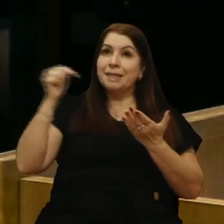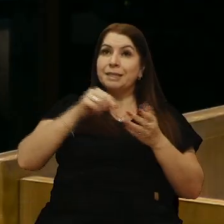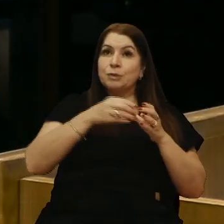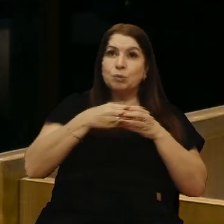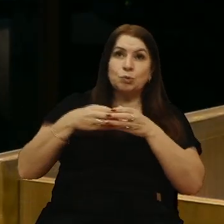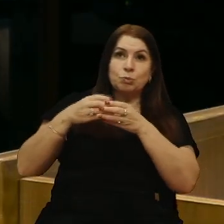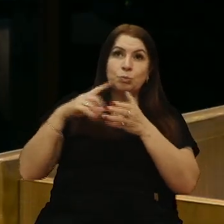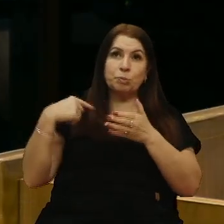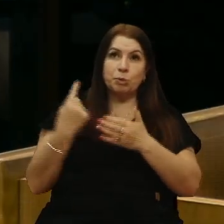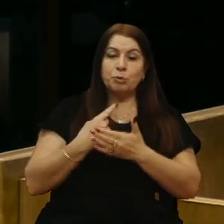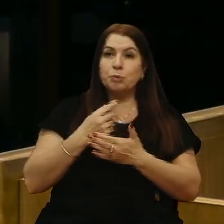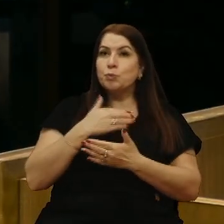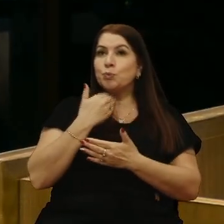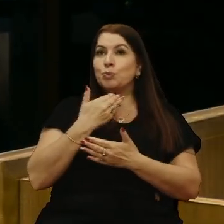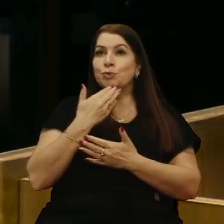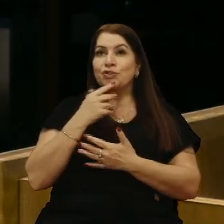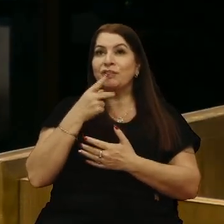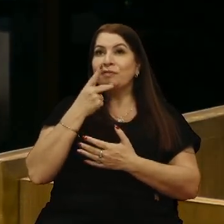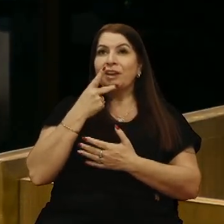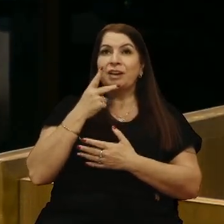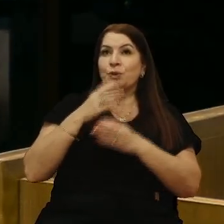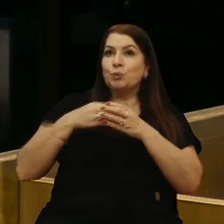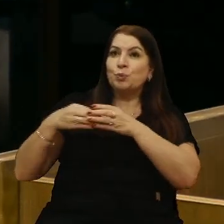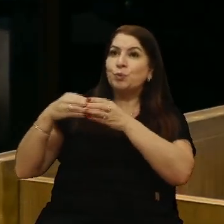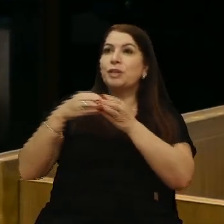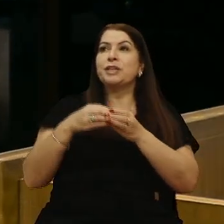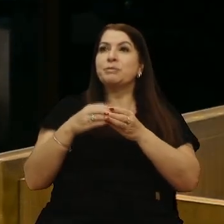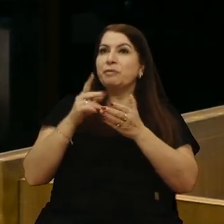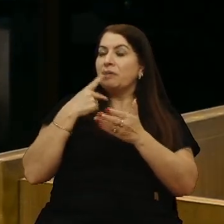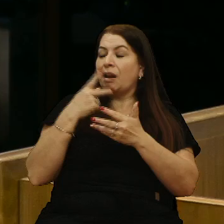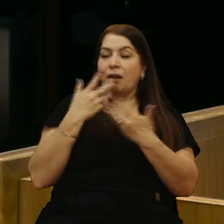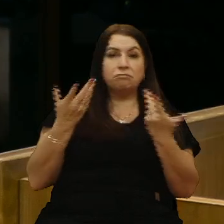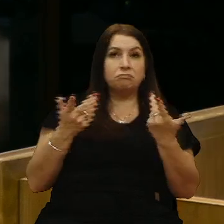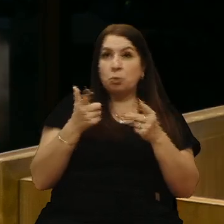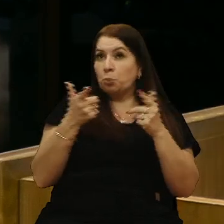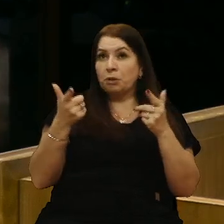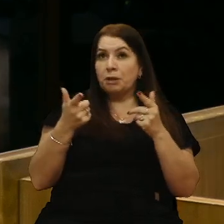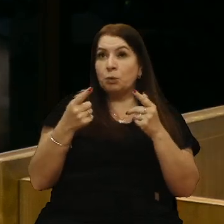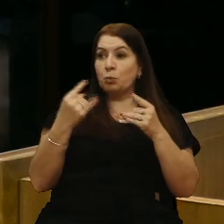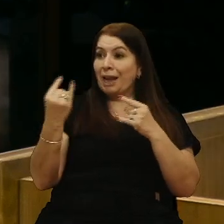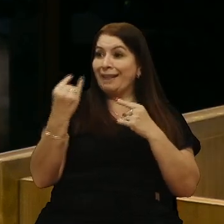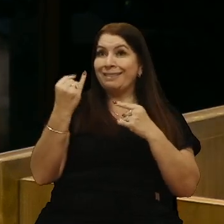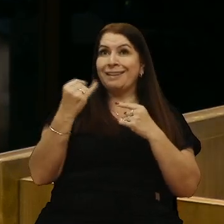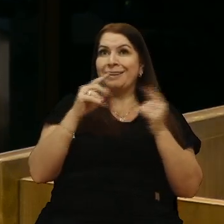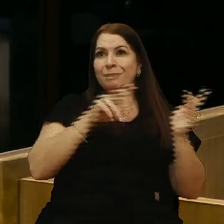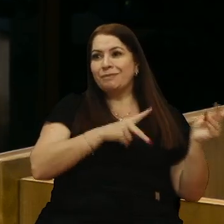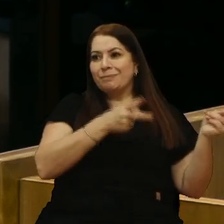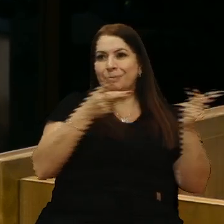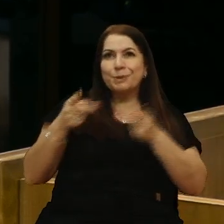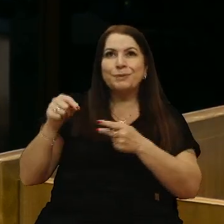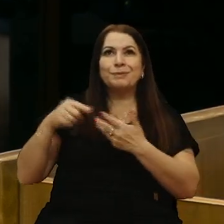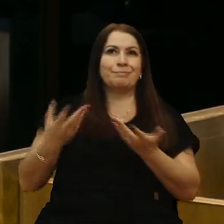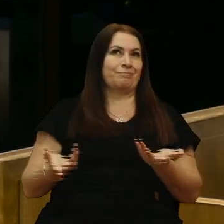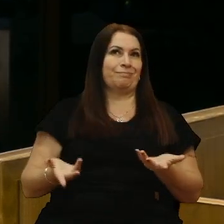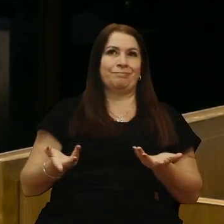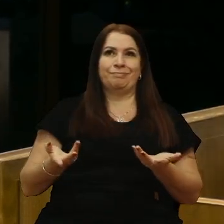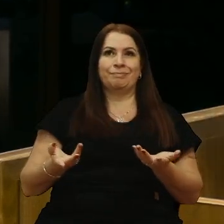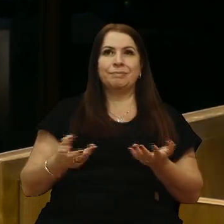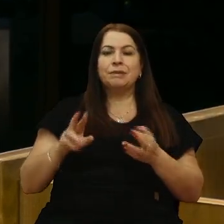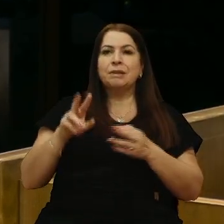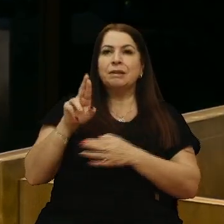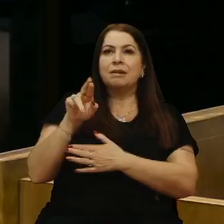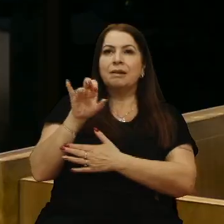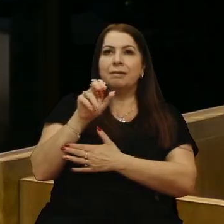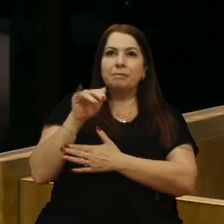para nós. Não adianta só falar de turismo se a gente não tem o que atrai o turista. As nossas represas